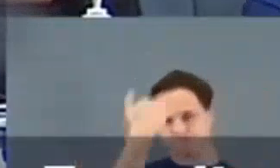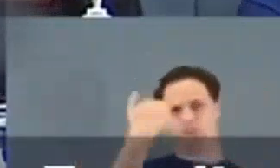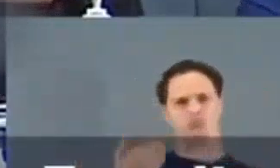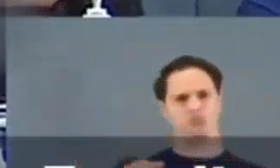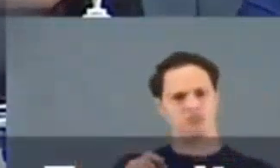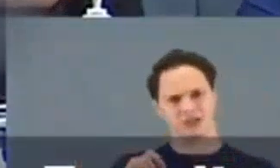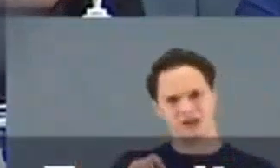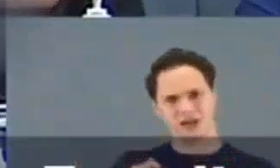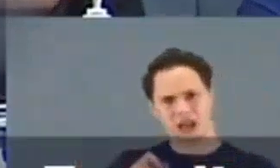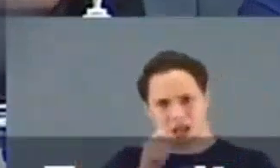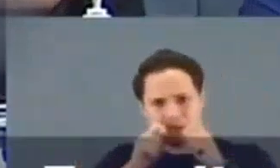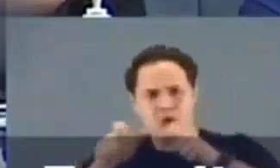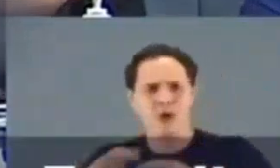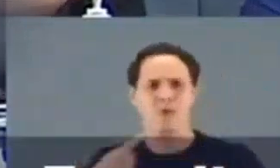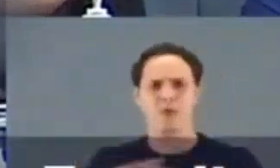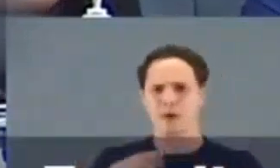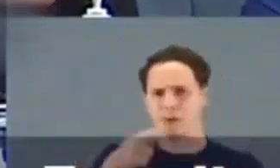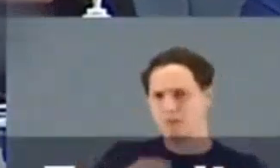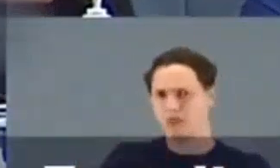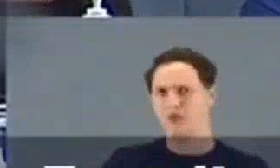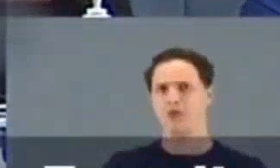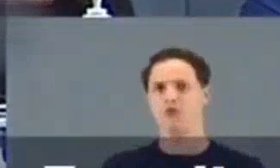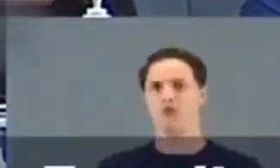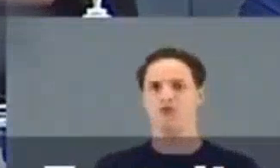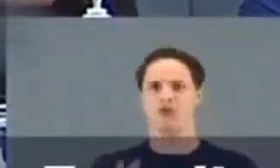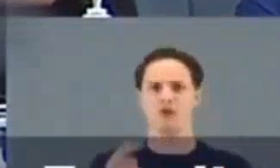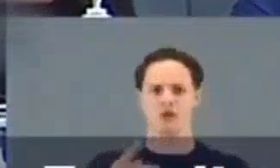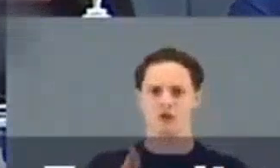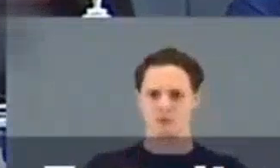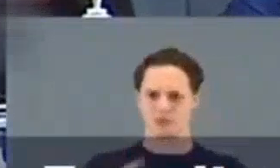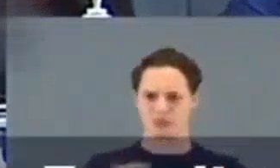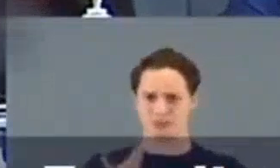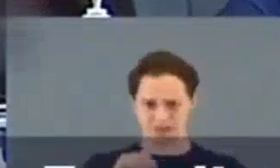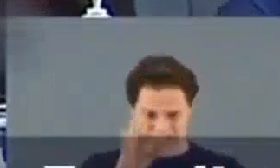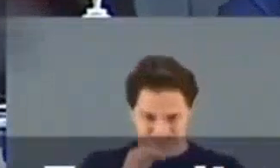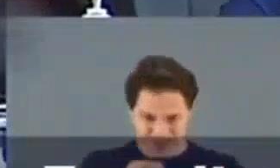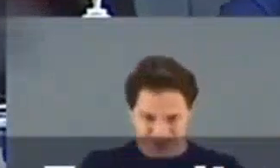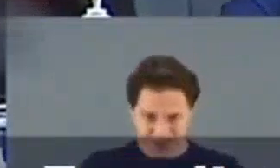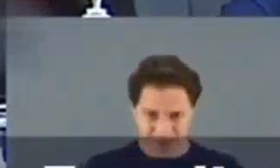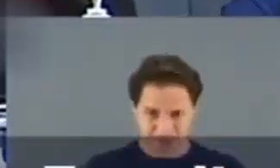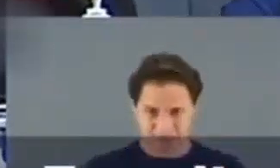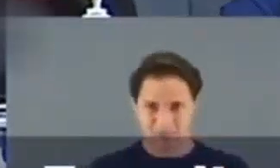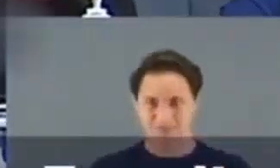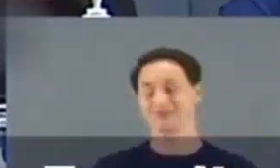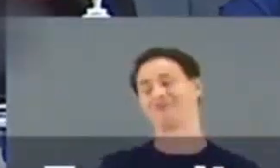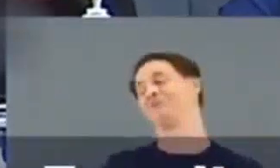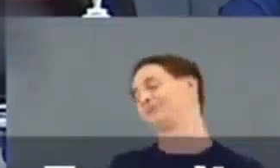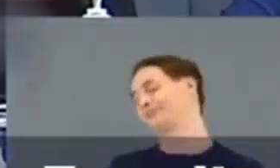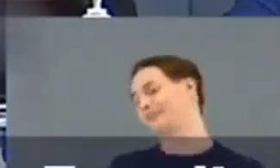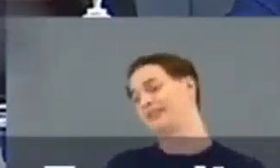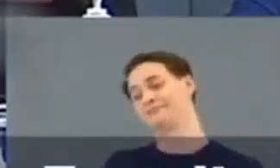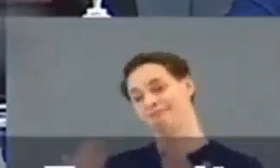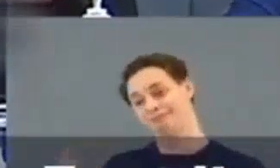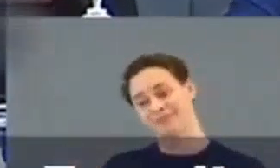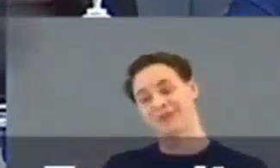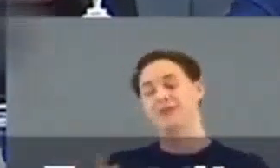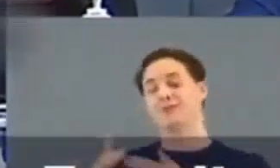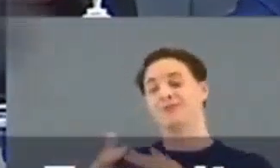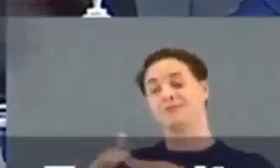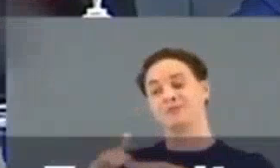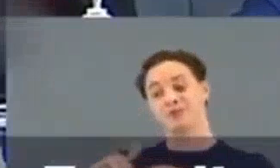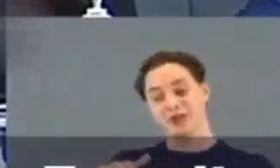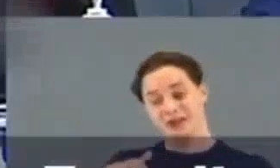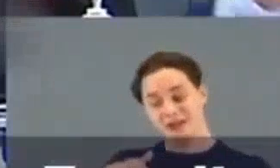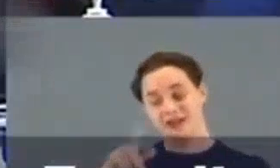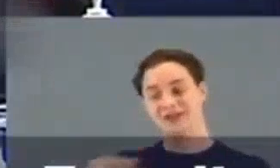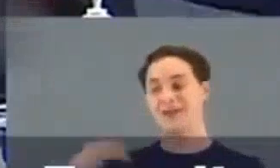deixar de pagar o valor da propina. Esses fatos ocorreram? Senadora, por isso que é importante sempre ler